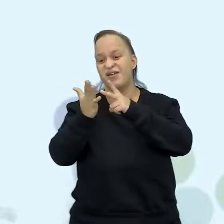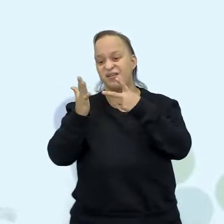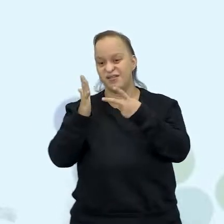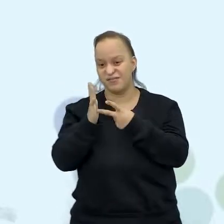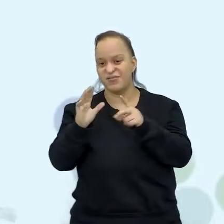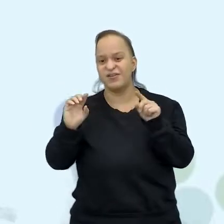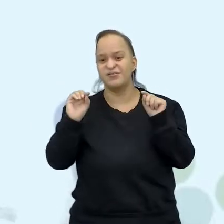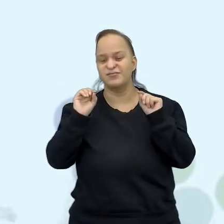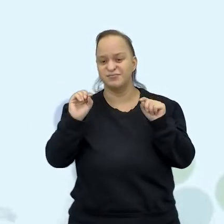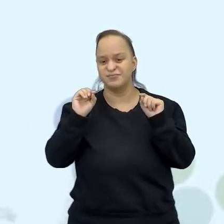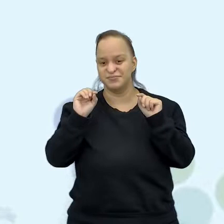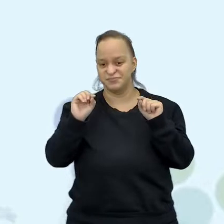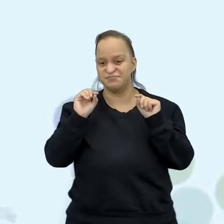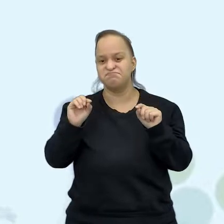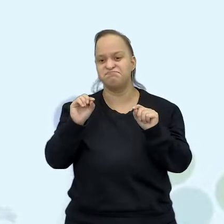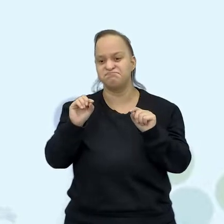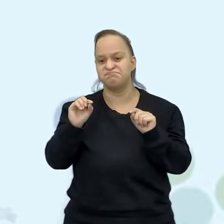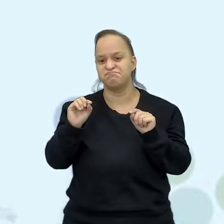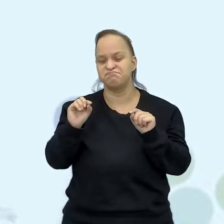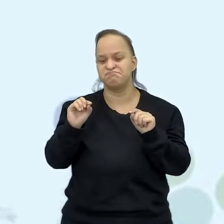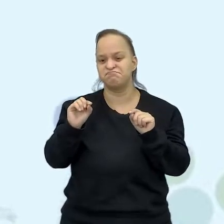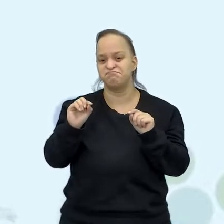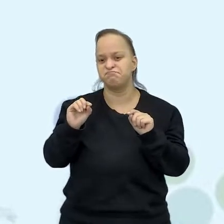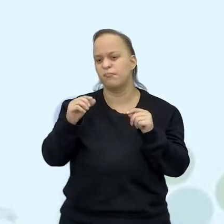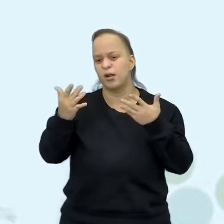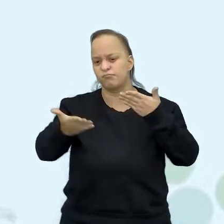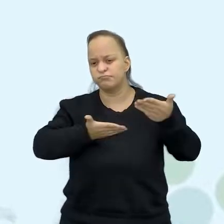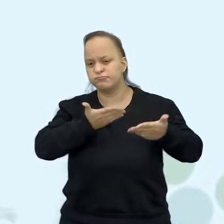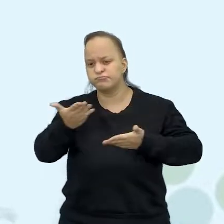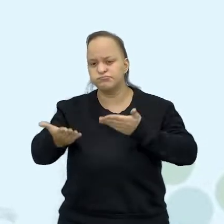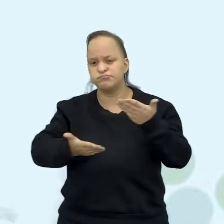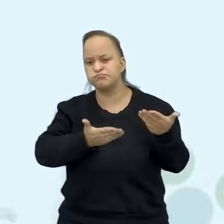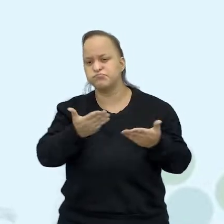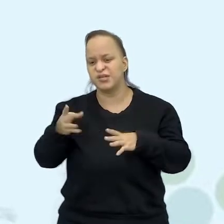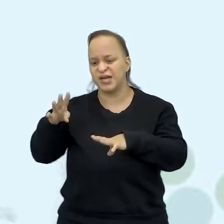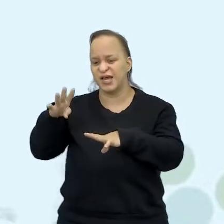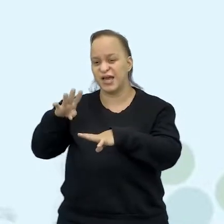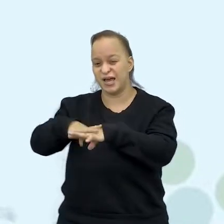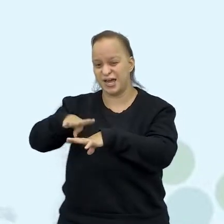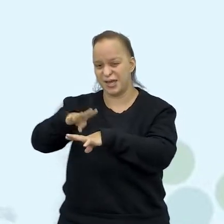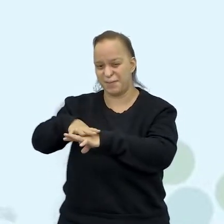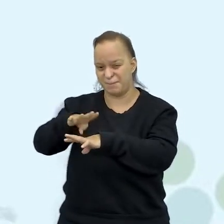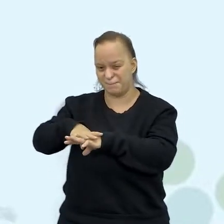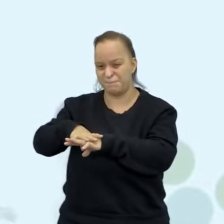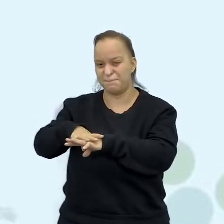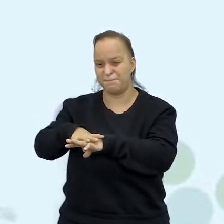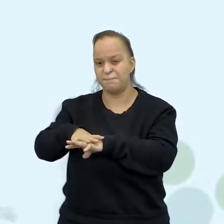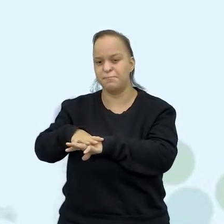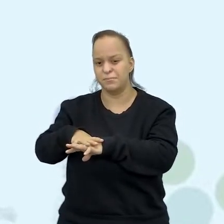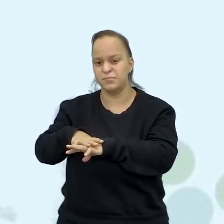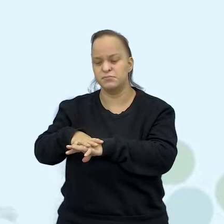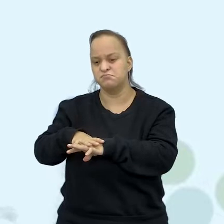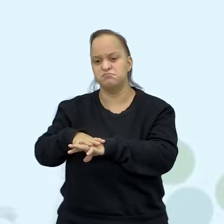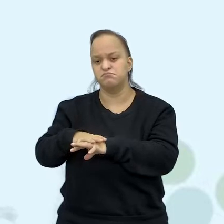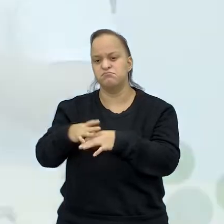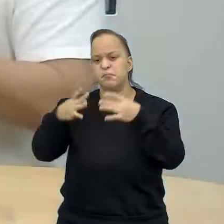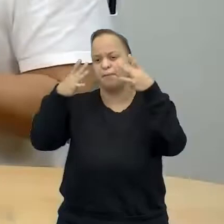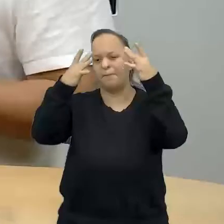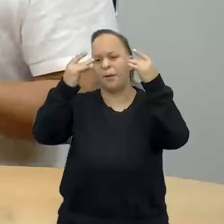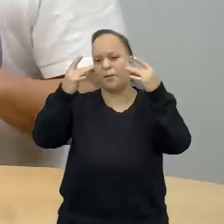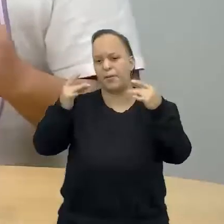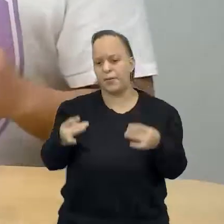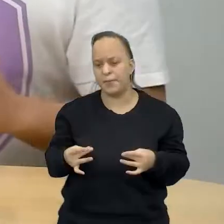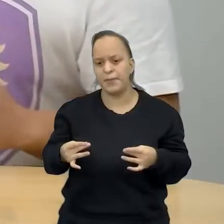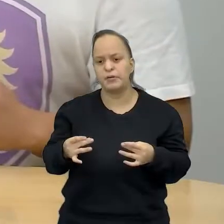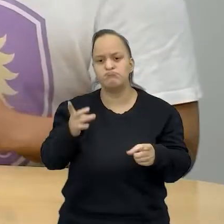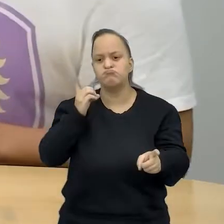e o MAT é matemática, tá ok? E isso você encontra todas essas habilidades descritas no